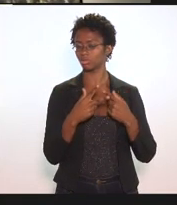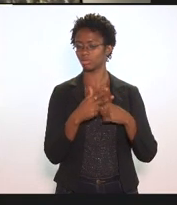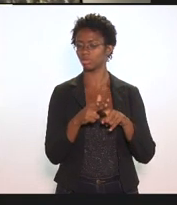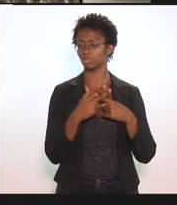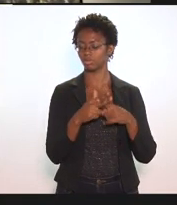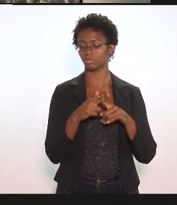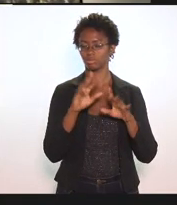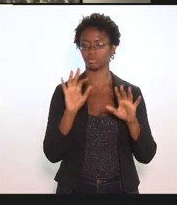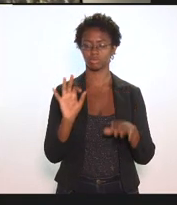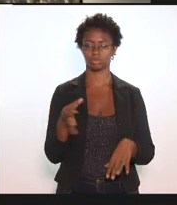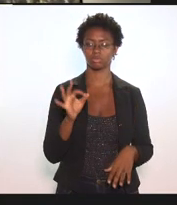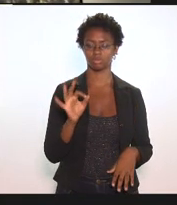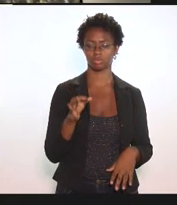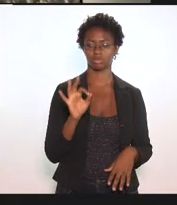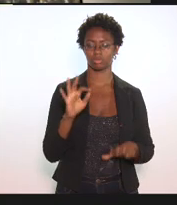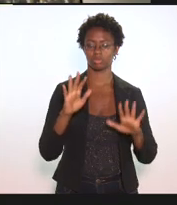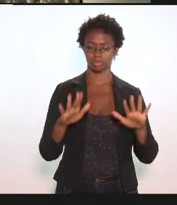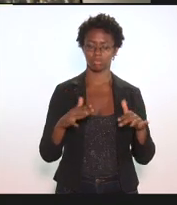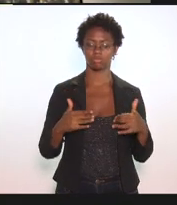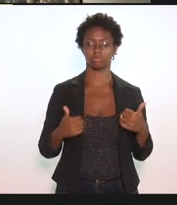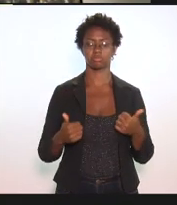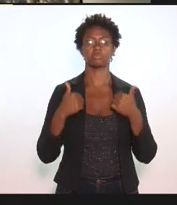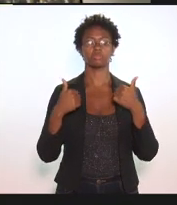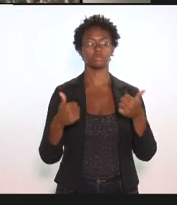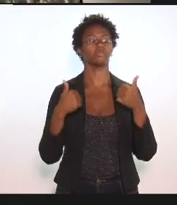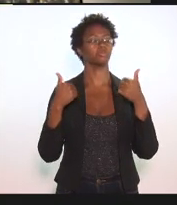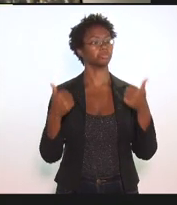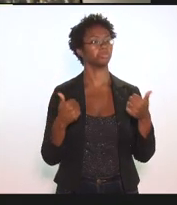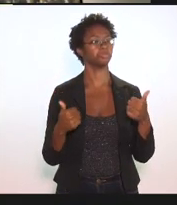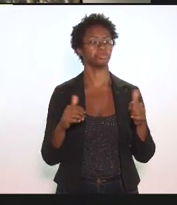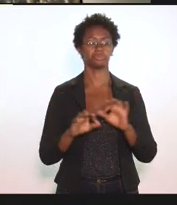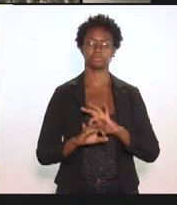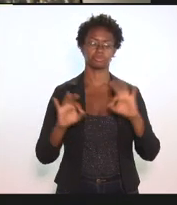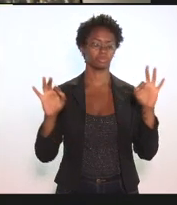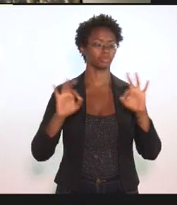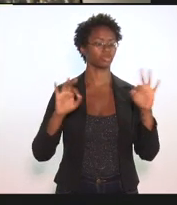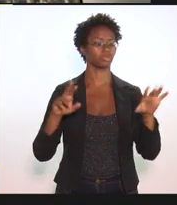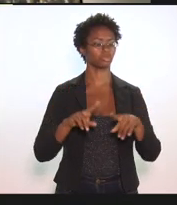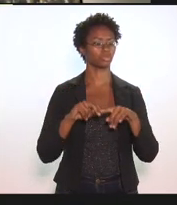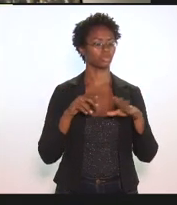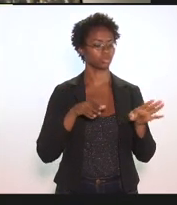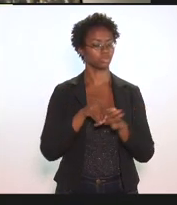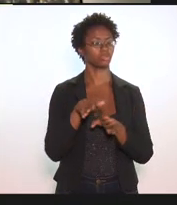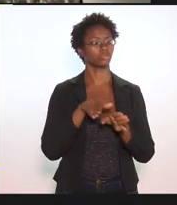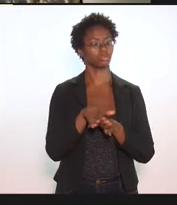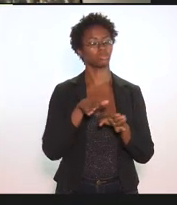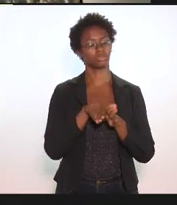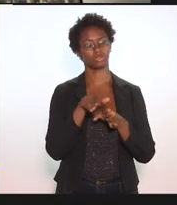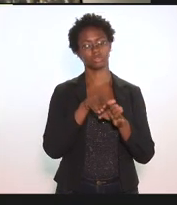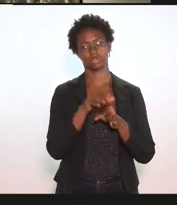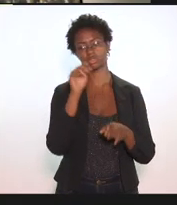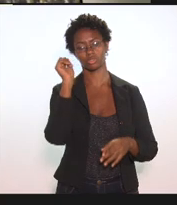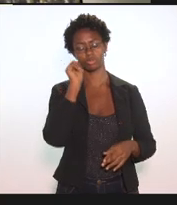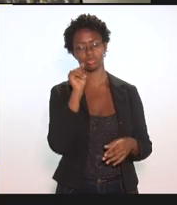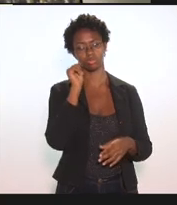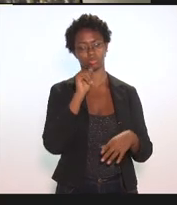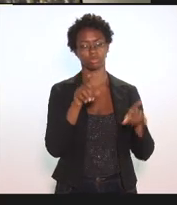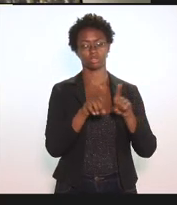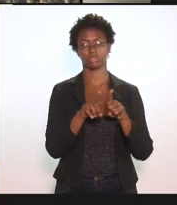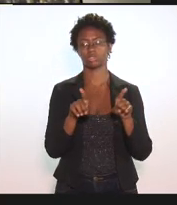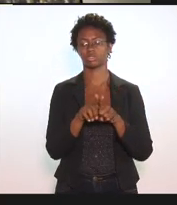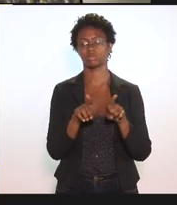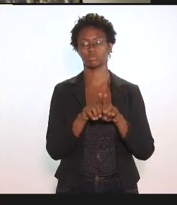com certeza, né, melhora e muito o projeto, porque também orienta as mulheres das comunidades,